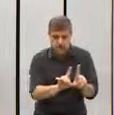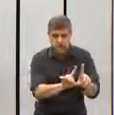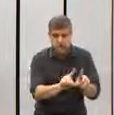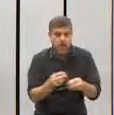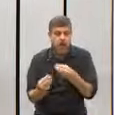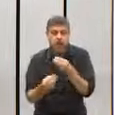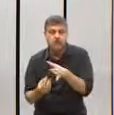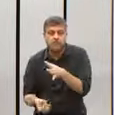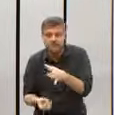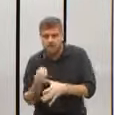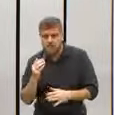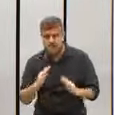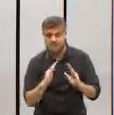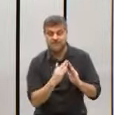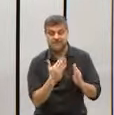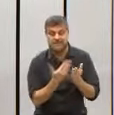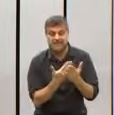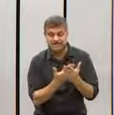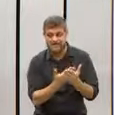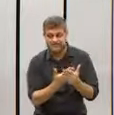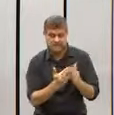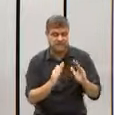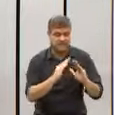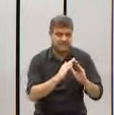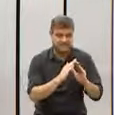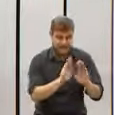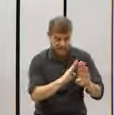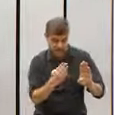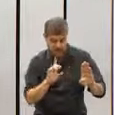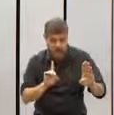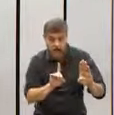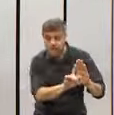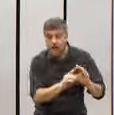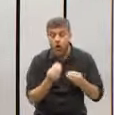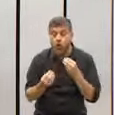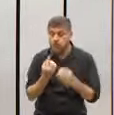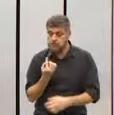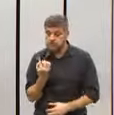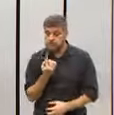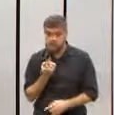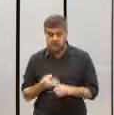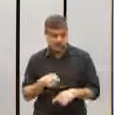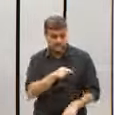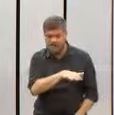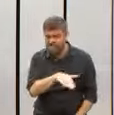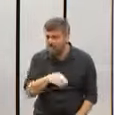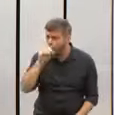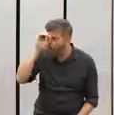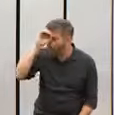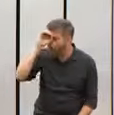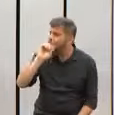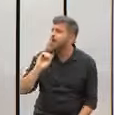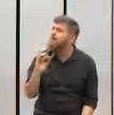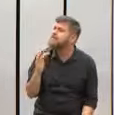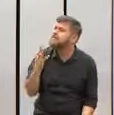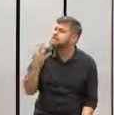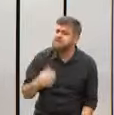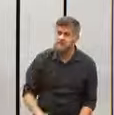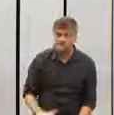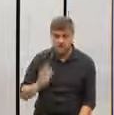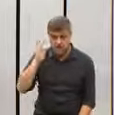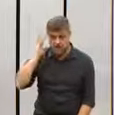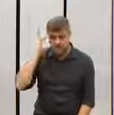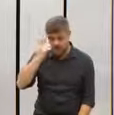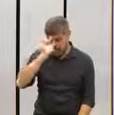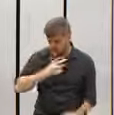militar? Como que é feito essa interposição? Até porque muitas vezes a criança não entende o que está acontecendo. Exato. Ela acha que